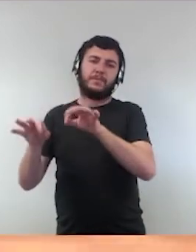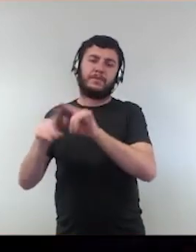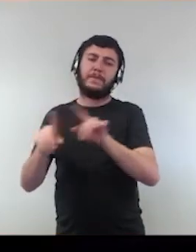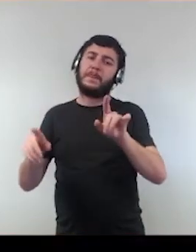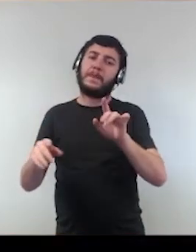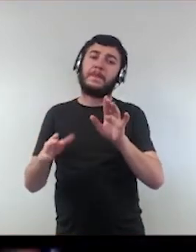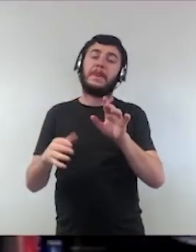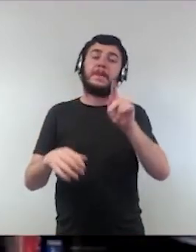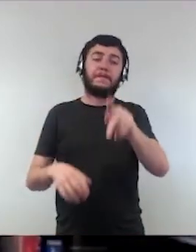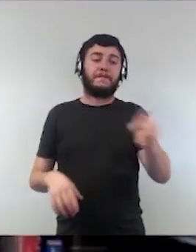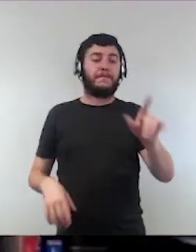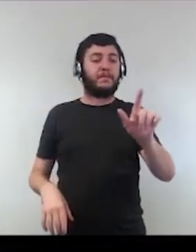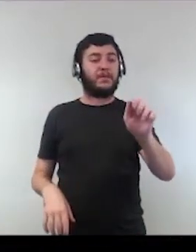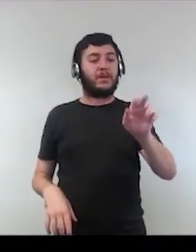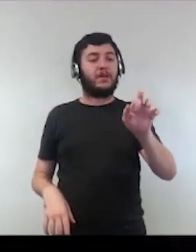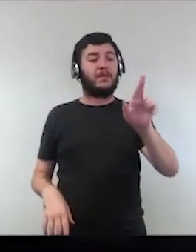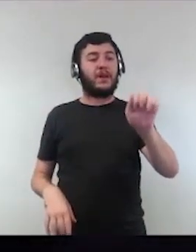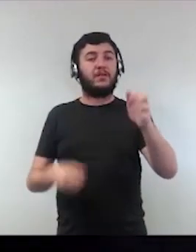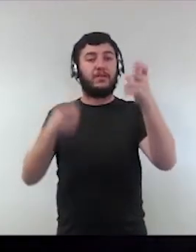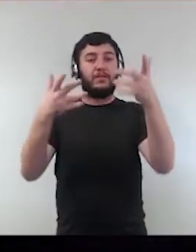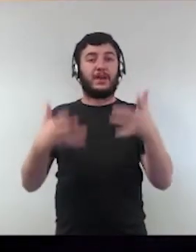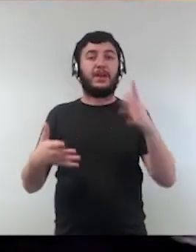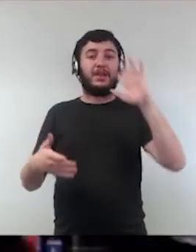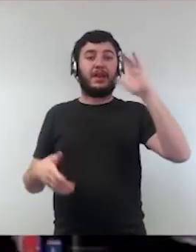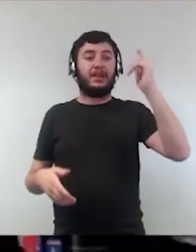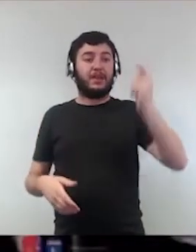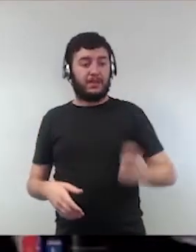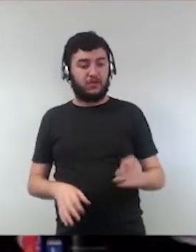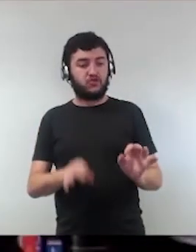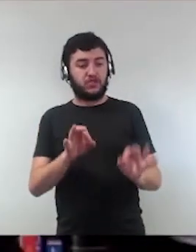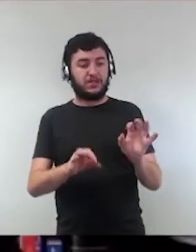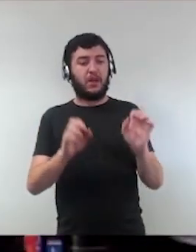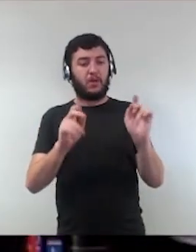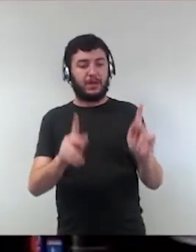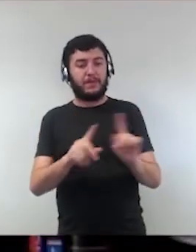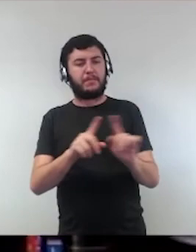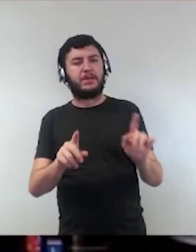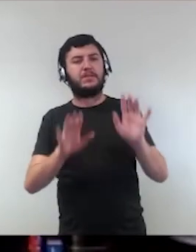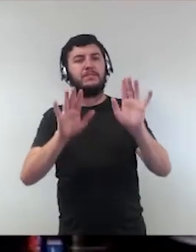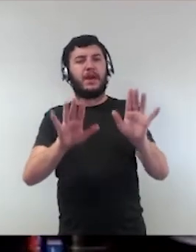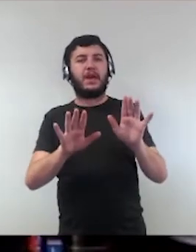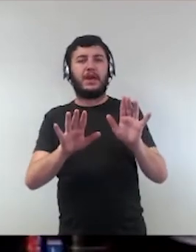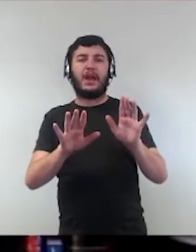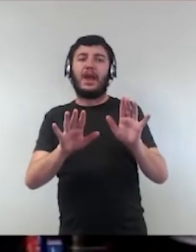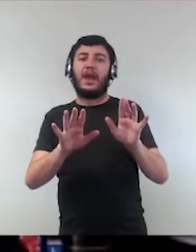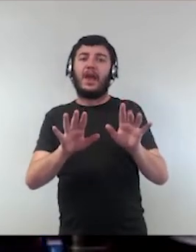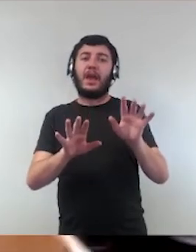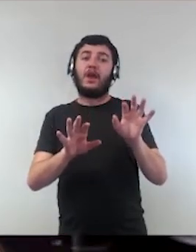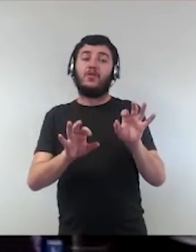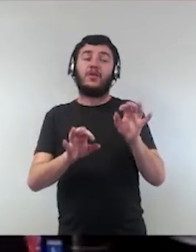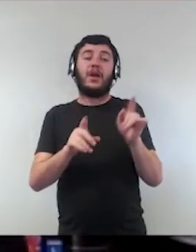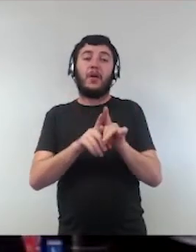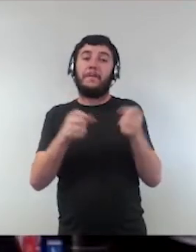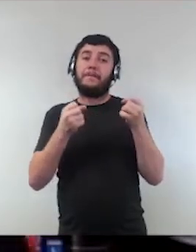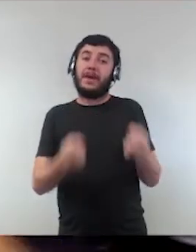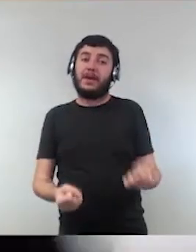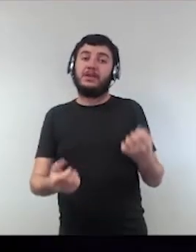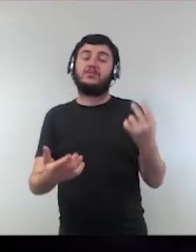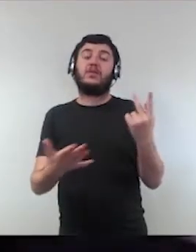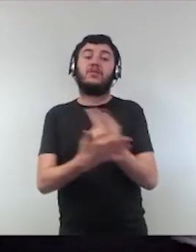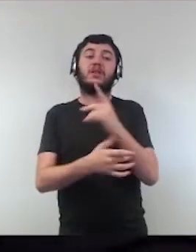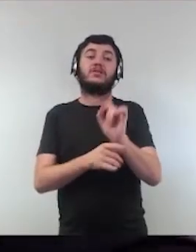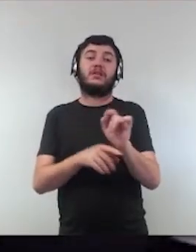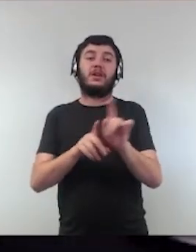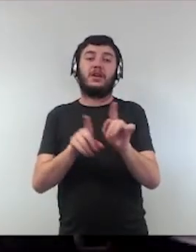decisão judicial poderia, então, aí, a partir dela, o problema é a dinamicidade do ilícito, né? Aí, muitas vezes, uma conta criada exatamente